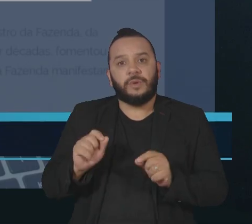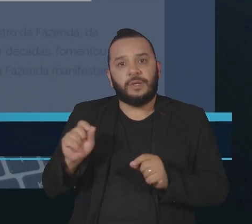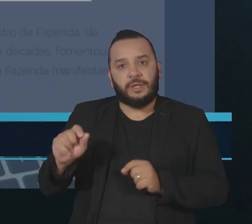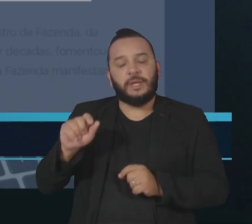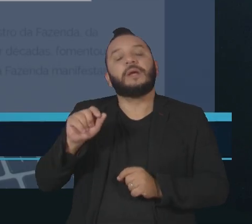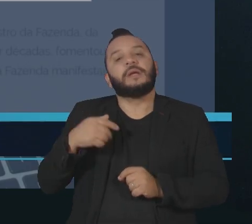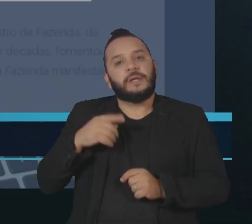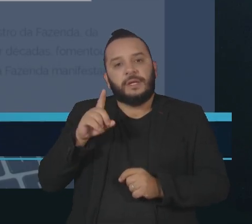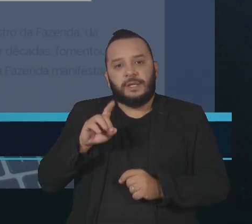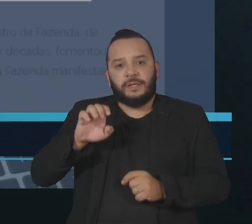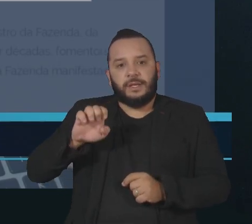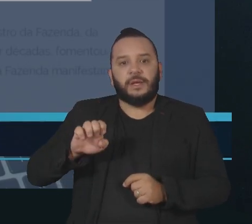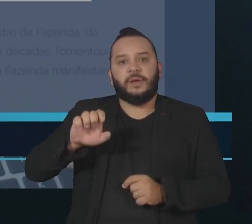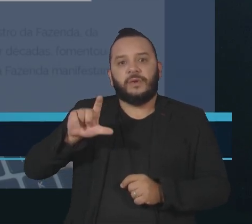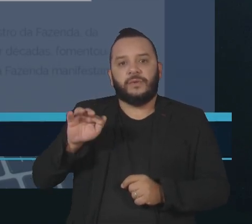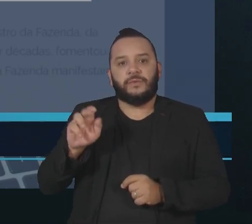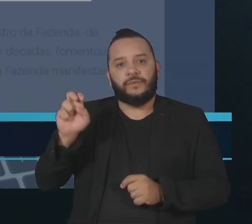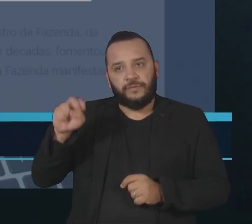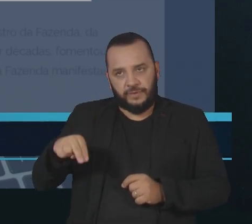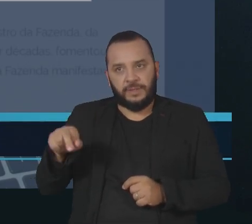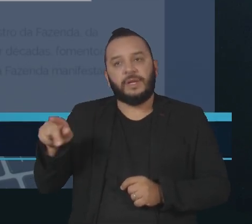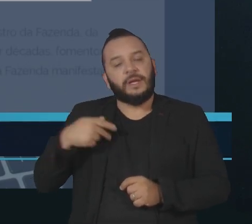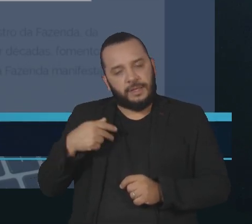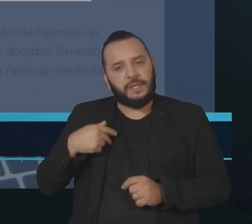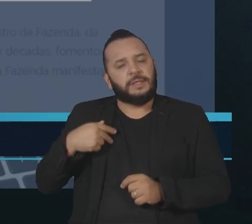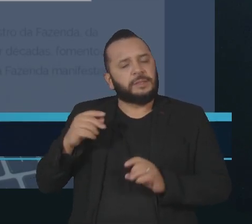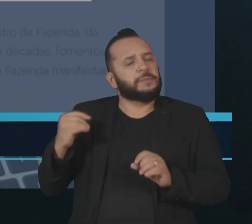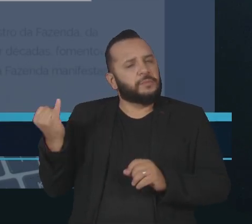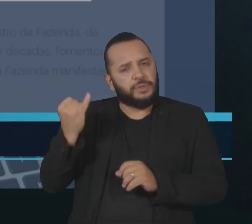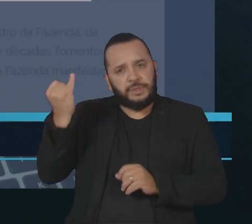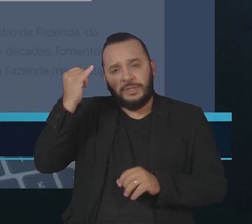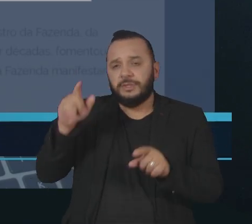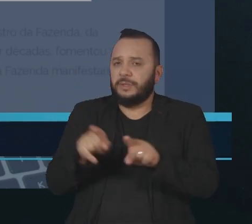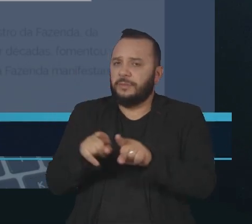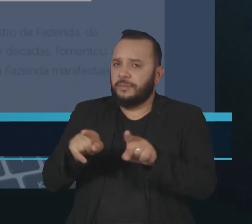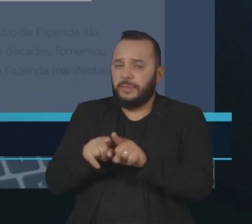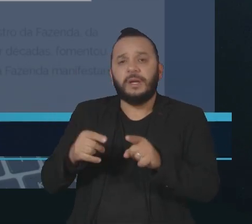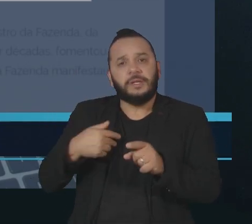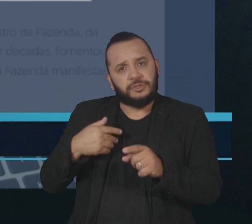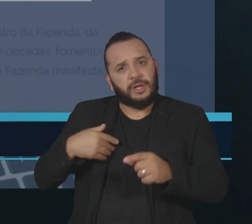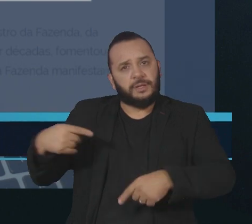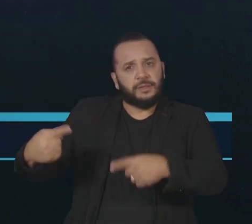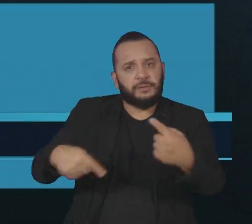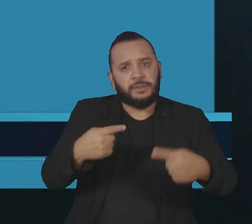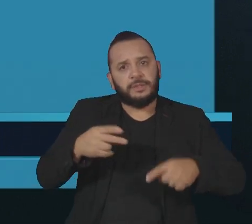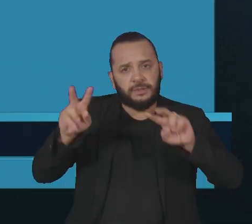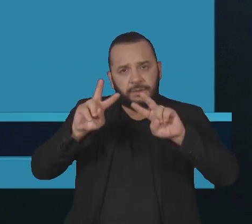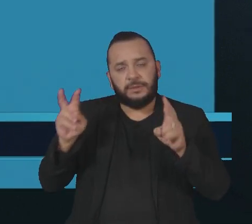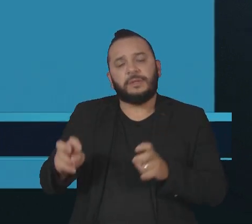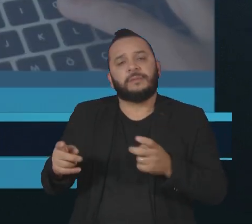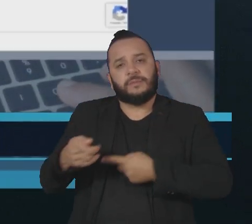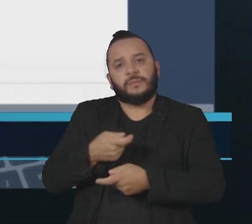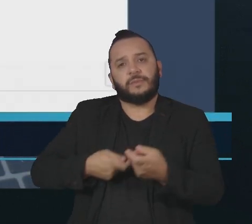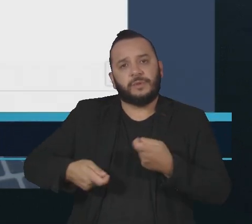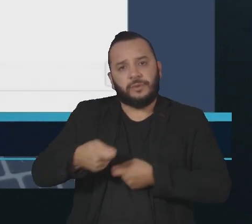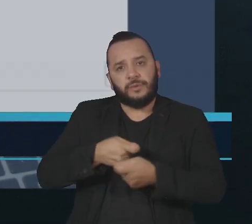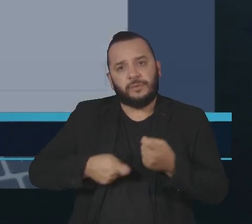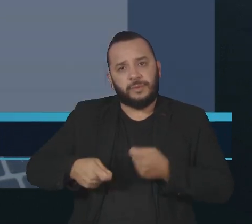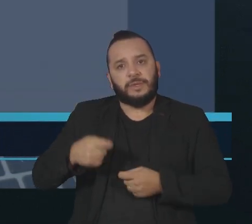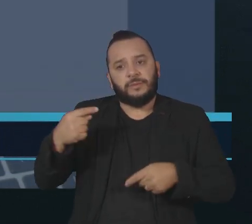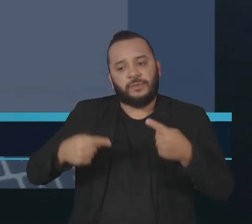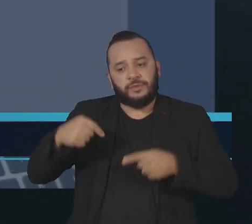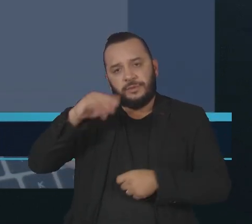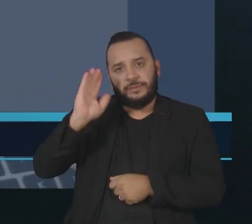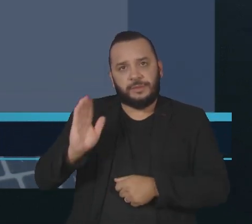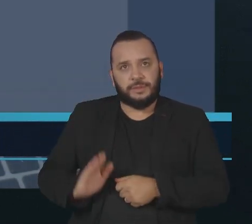por décadas fomentou debates essenciais sobre a condução da política econômica brasileira. Já o governador de São